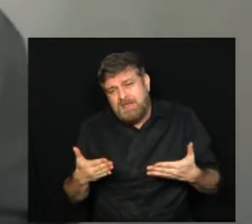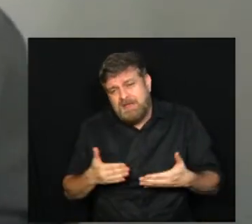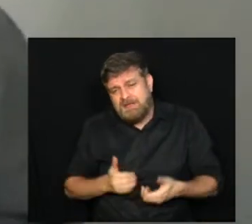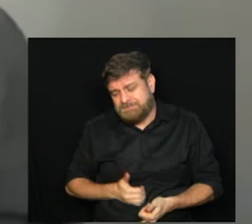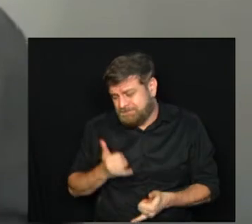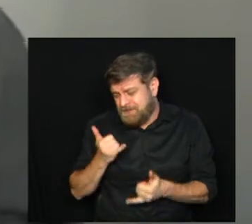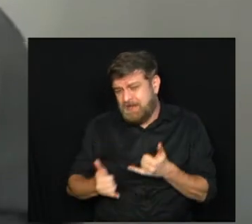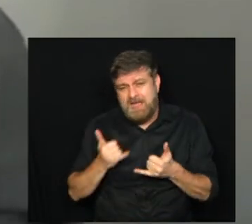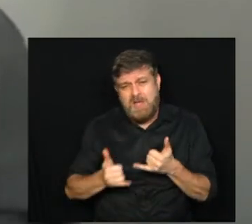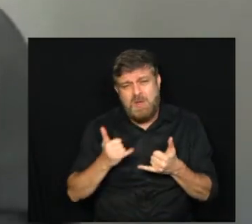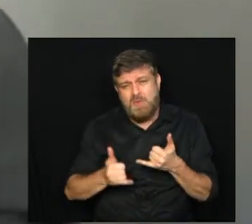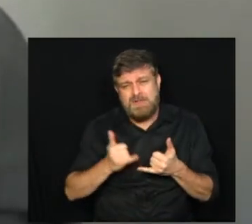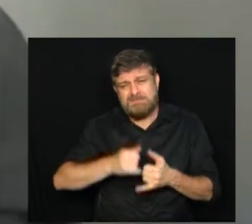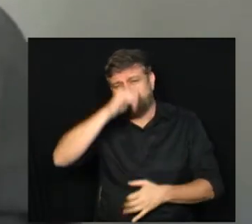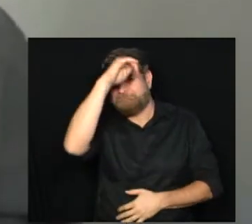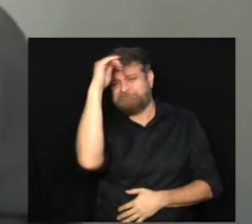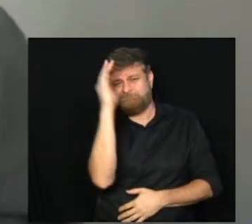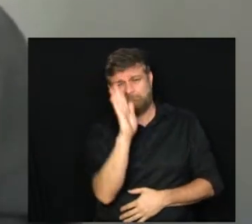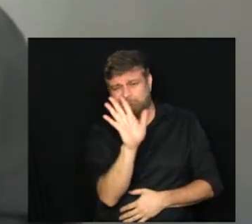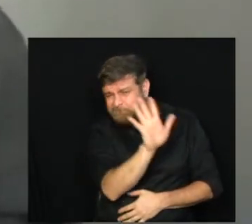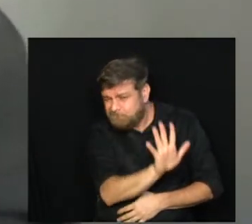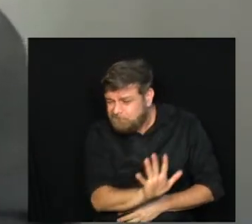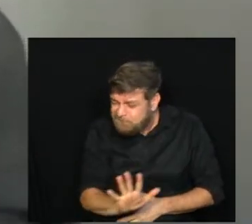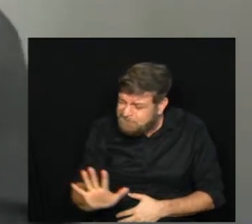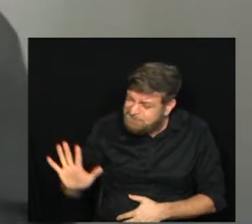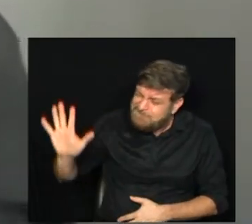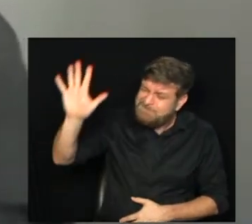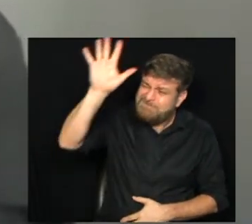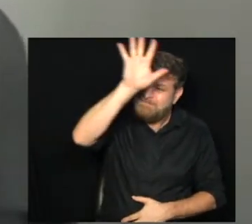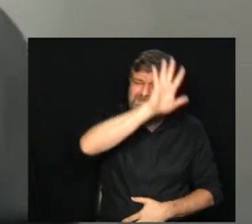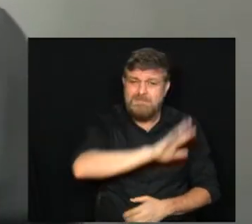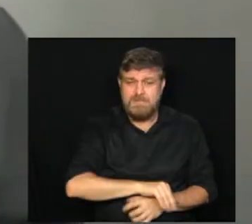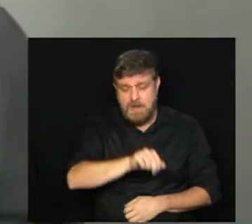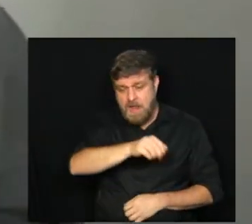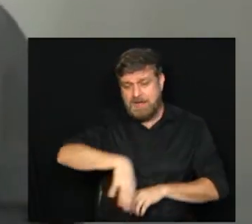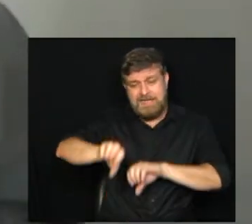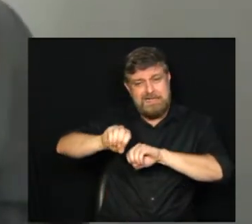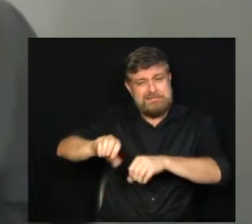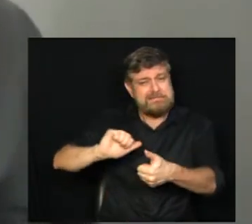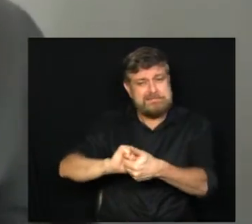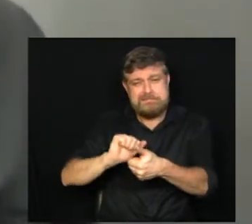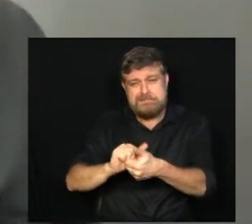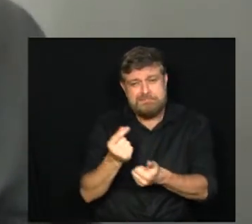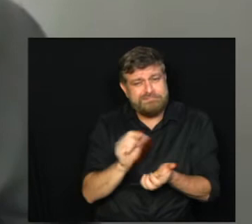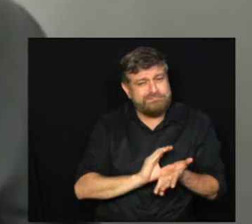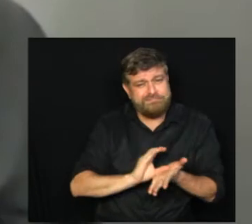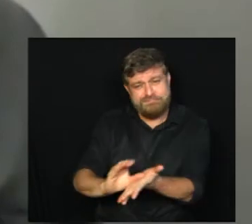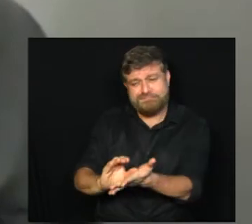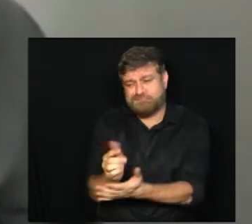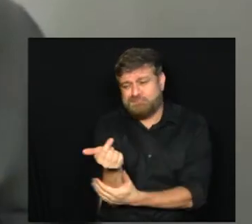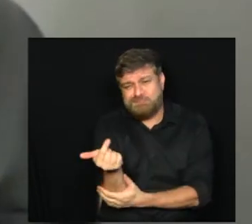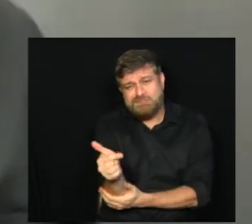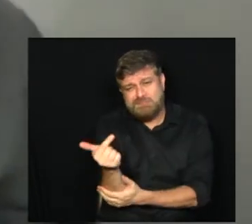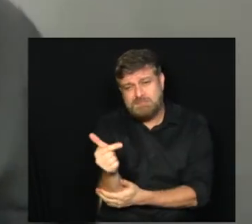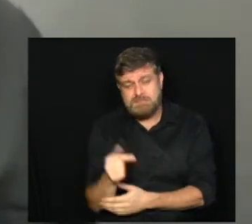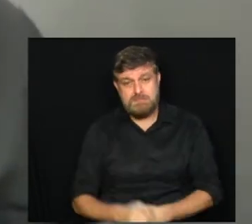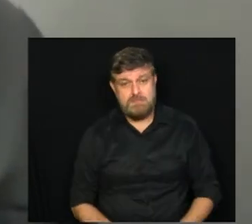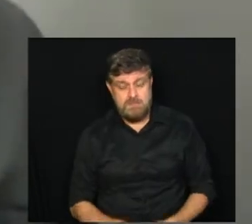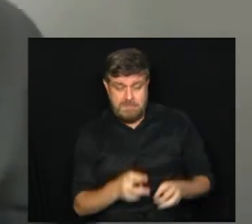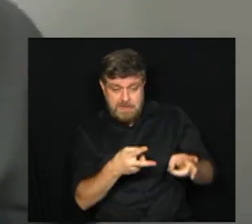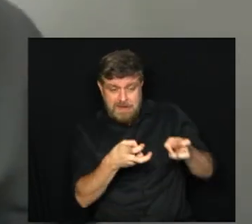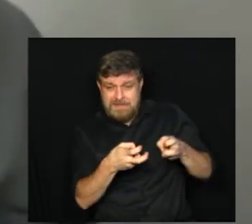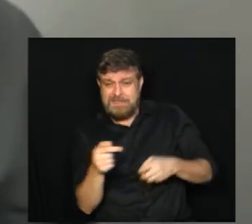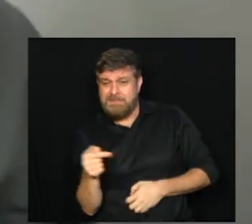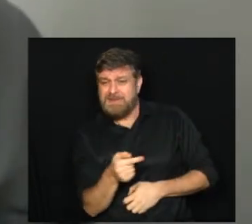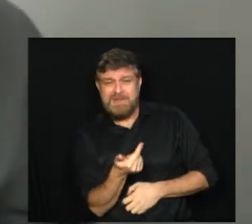geral, né? A gente vê que não há investimento em educação de qualidade no nosso país, a gente vê que não tem